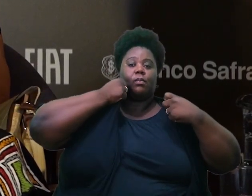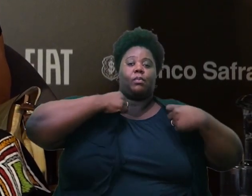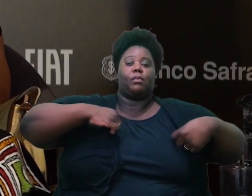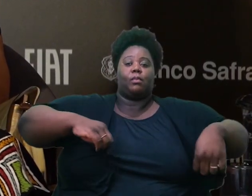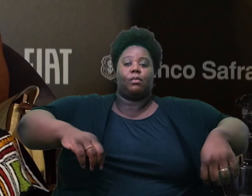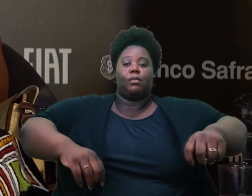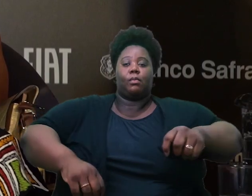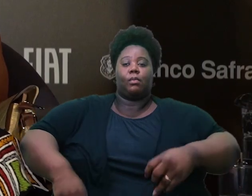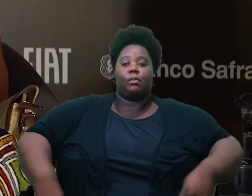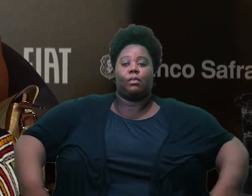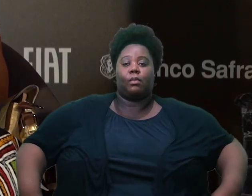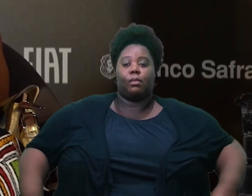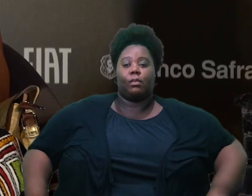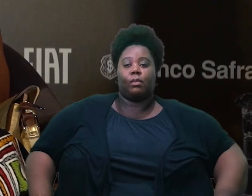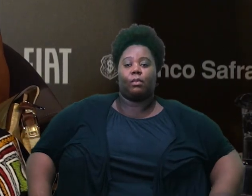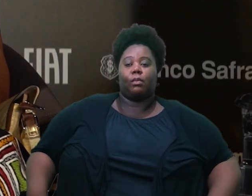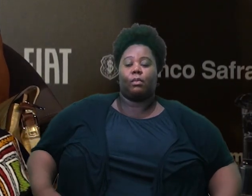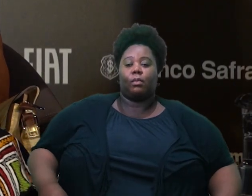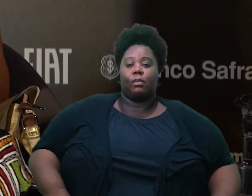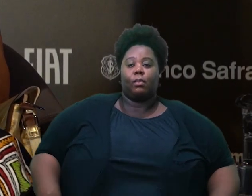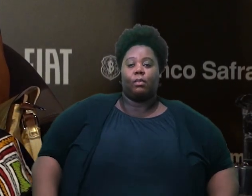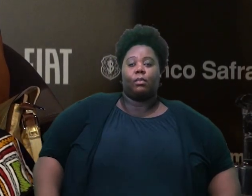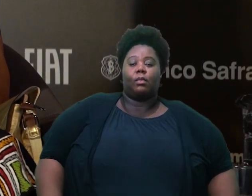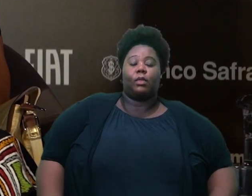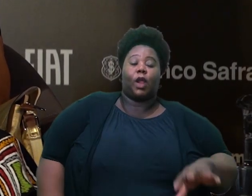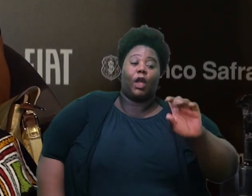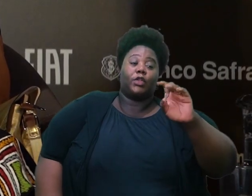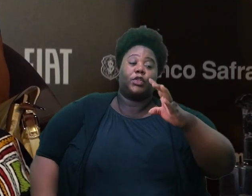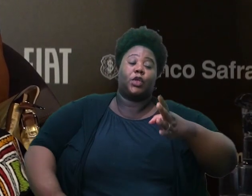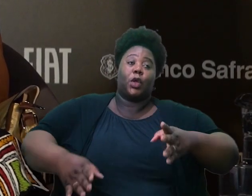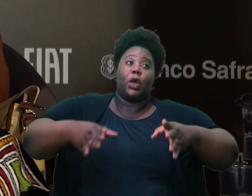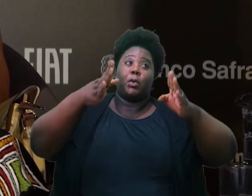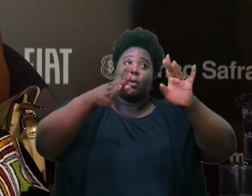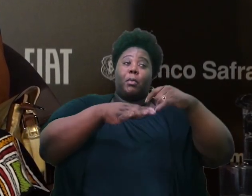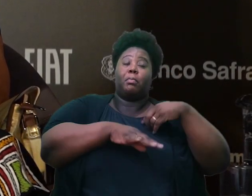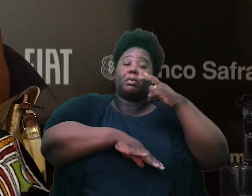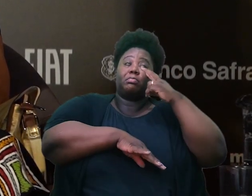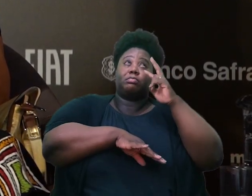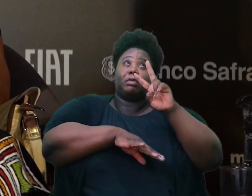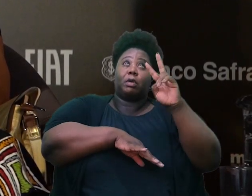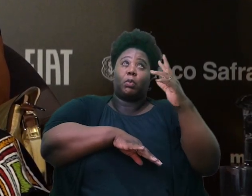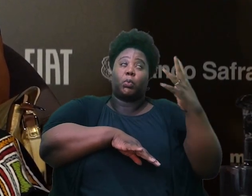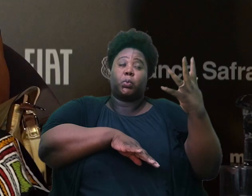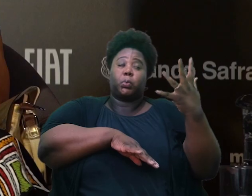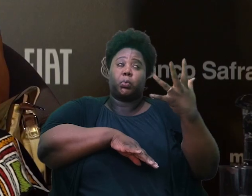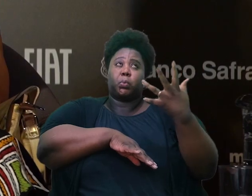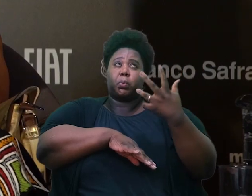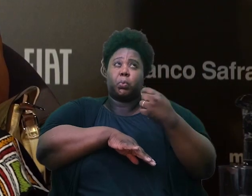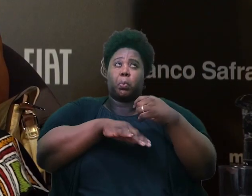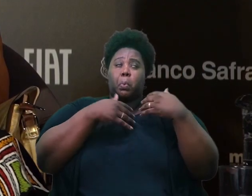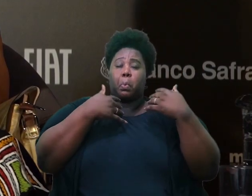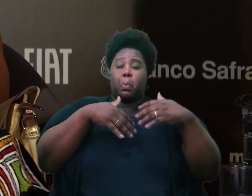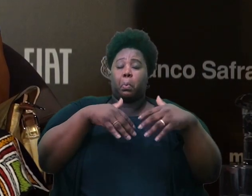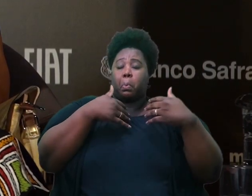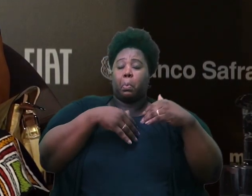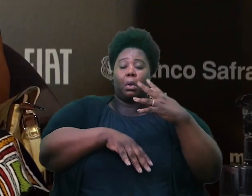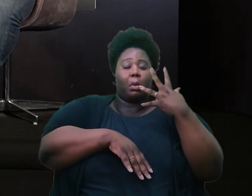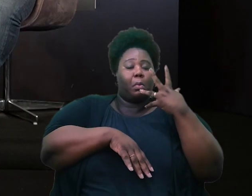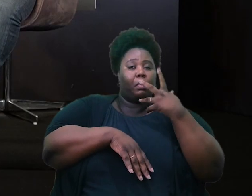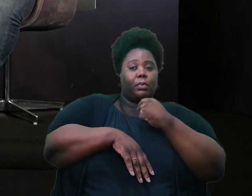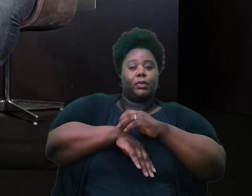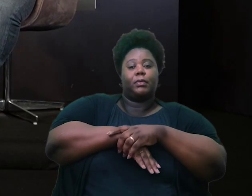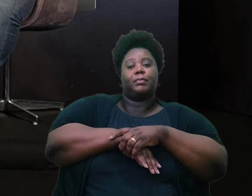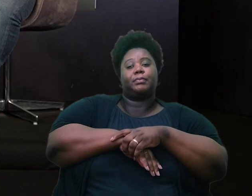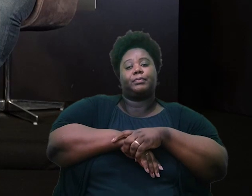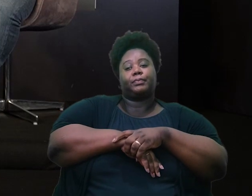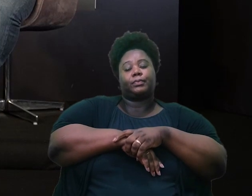o prédio, assim, para uma criança que vinha da periferia, né? Um prédio maravilhoso, suntuoso. Era